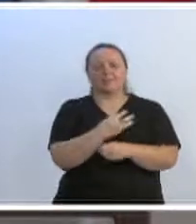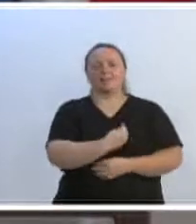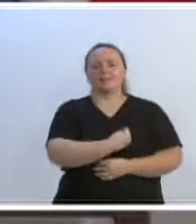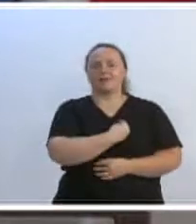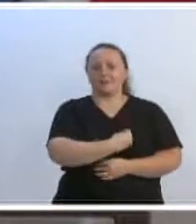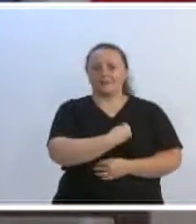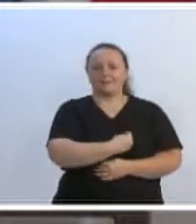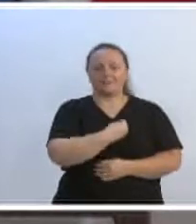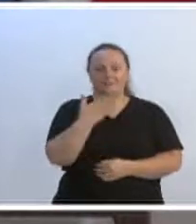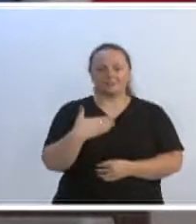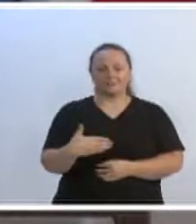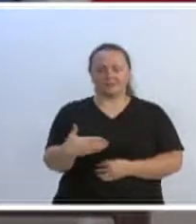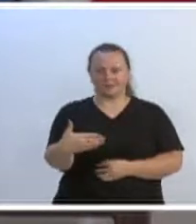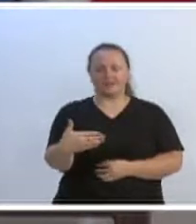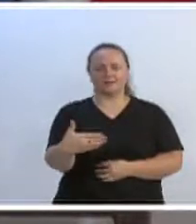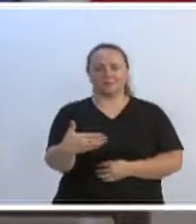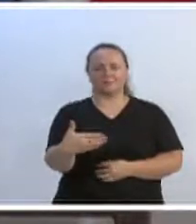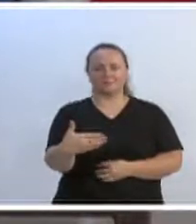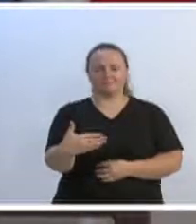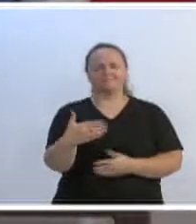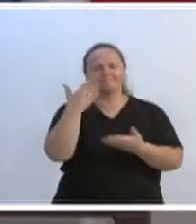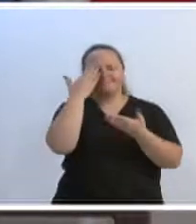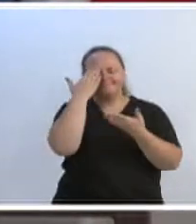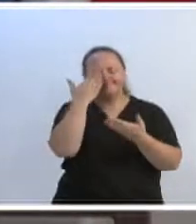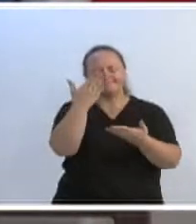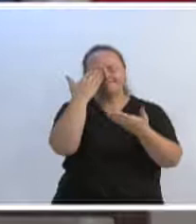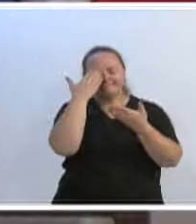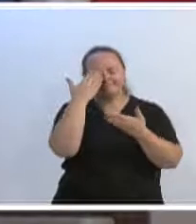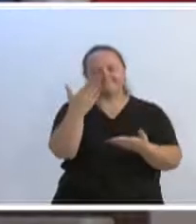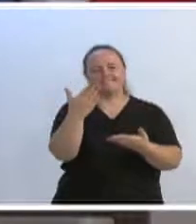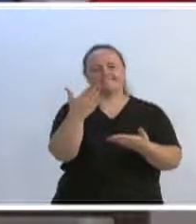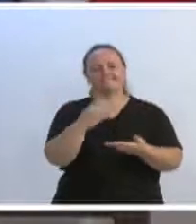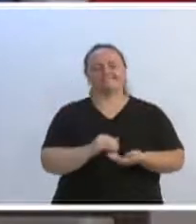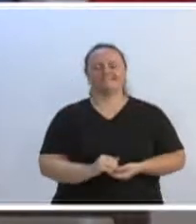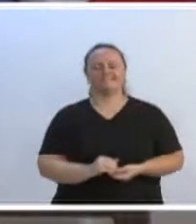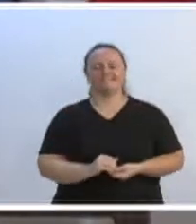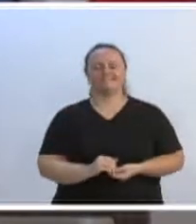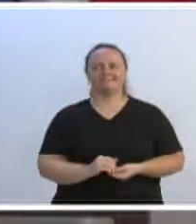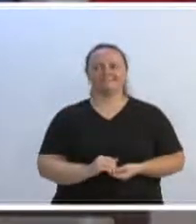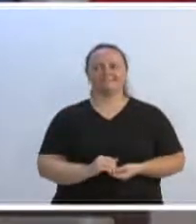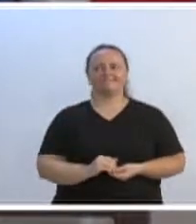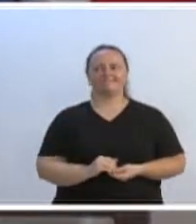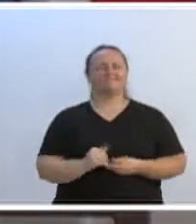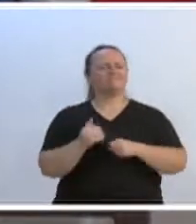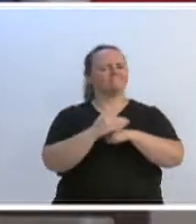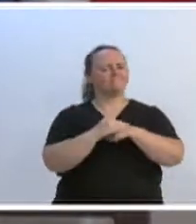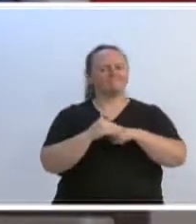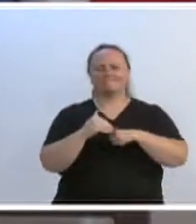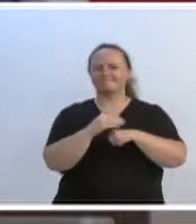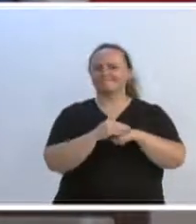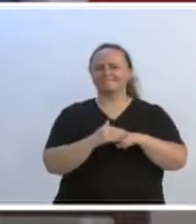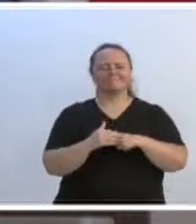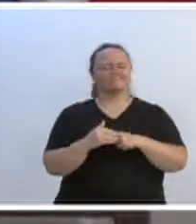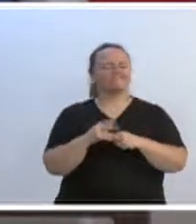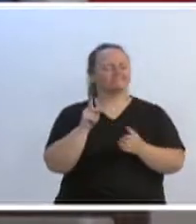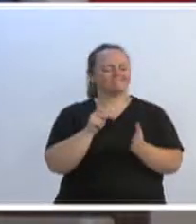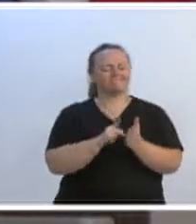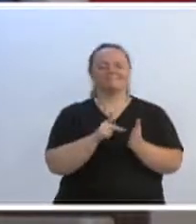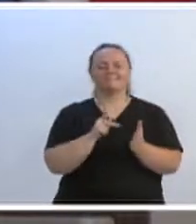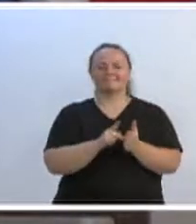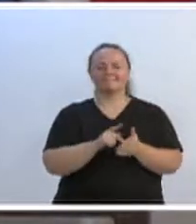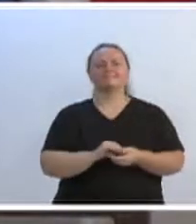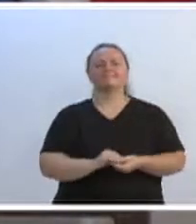de Blumenau na década dos anos 80, 90, que era promotor público, que hoje seria um dos nossos homenageados, mas que